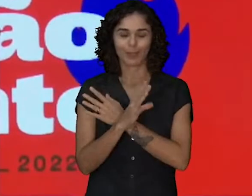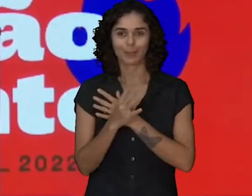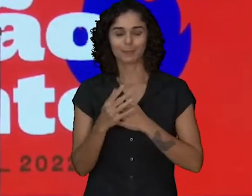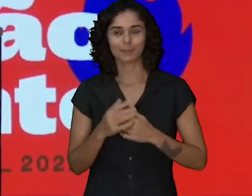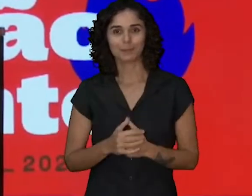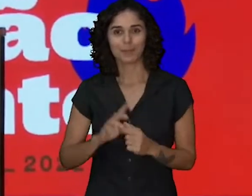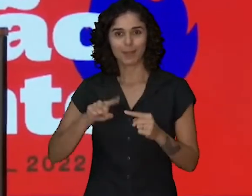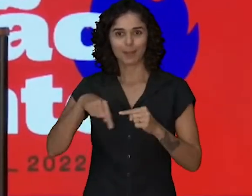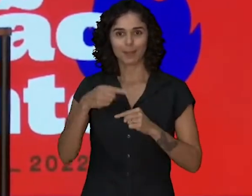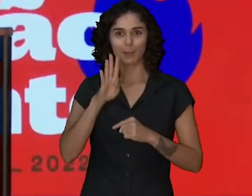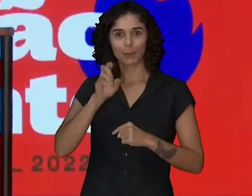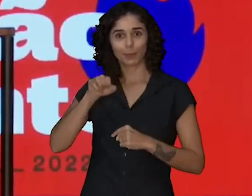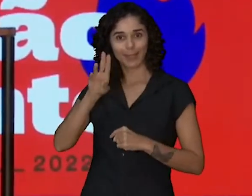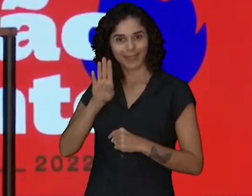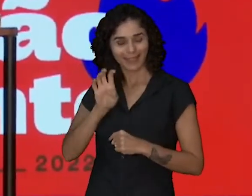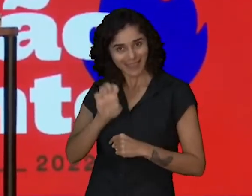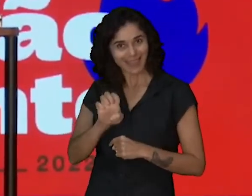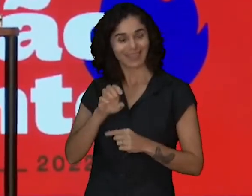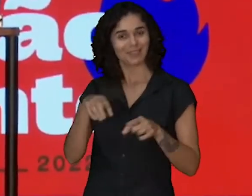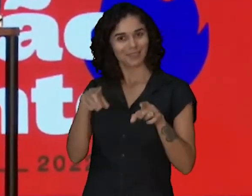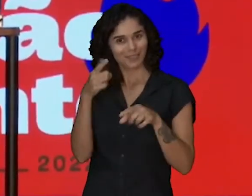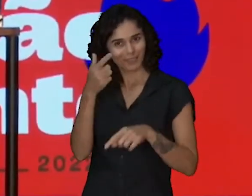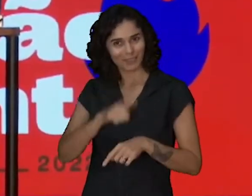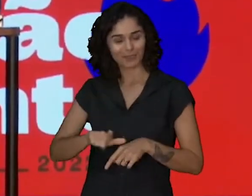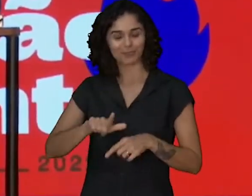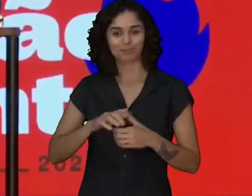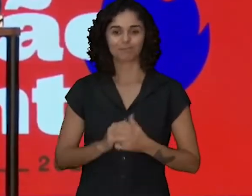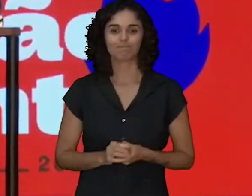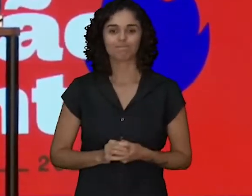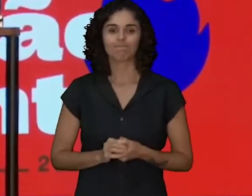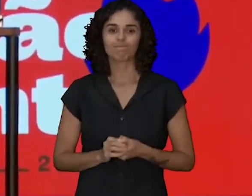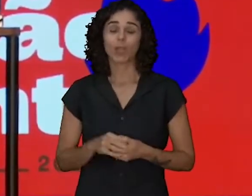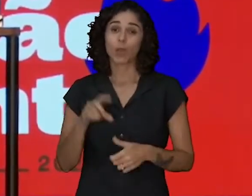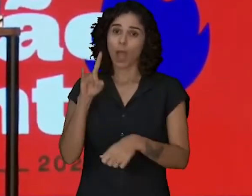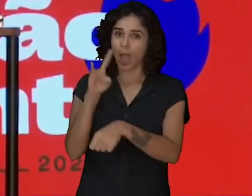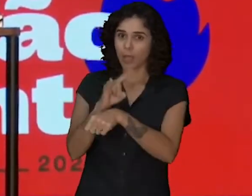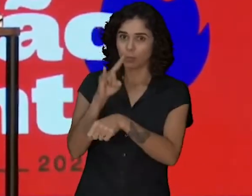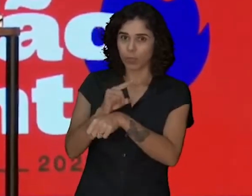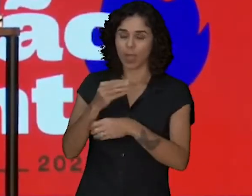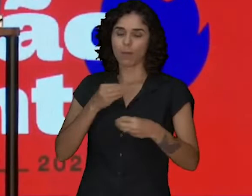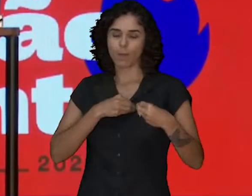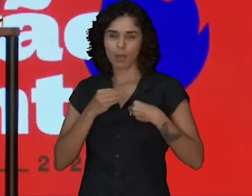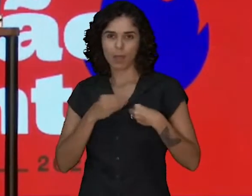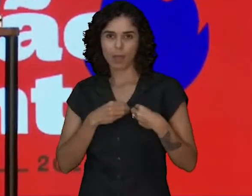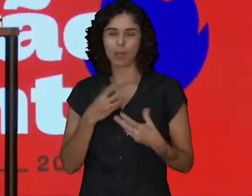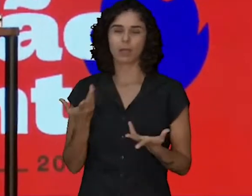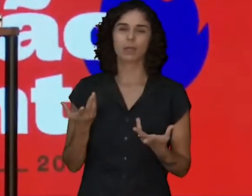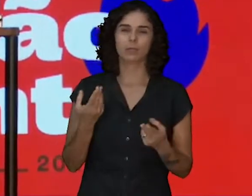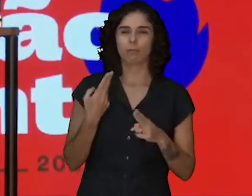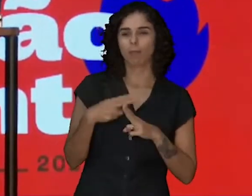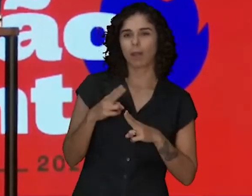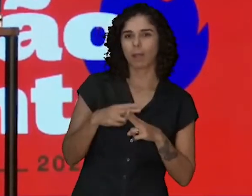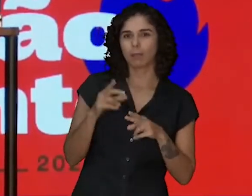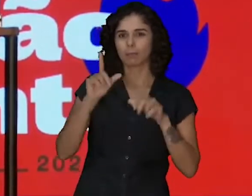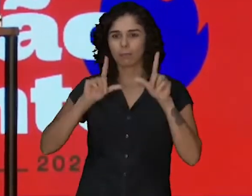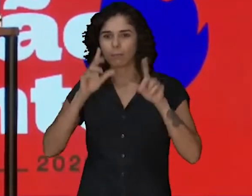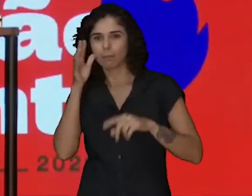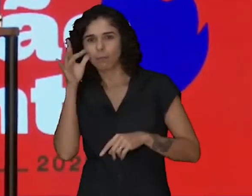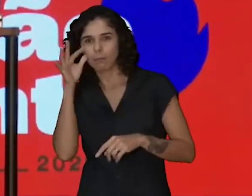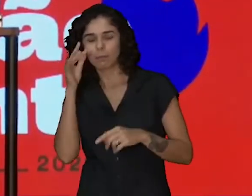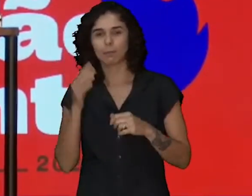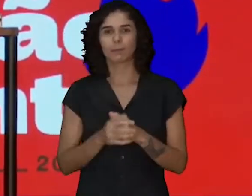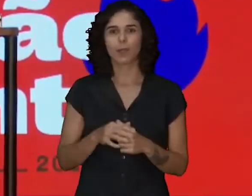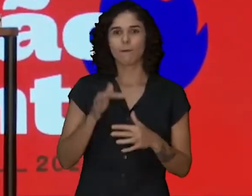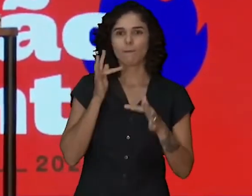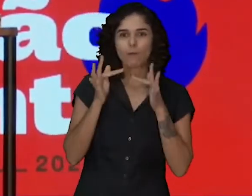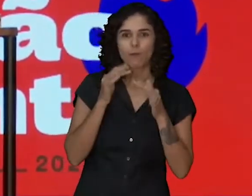Pecados escravizadores, como adultério, pornografia, mentira, fofoca,